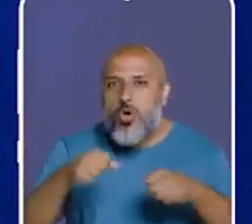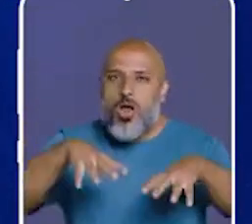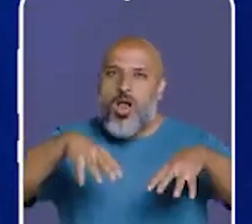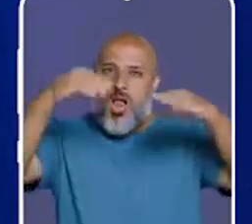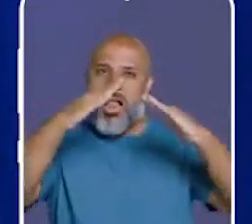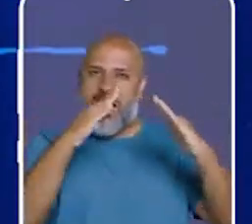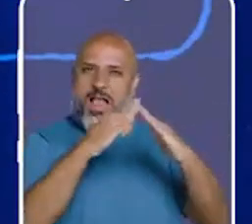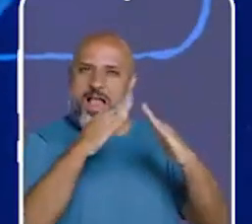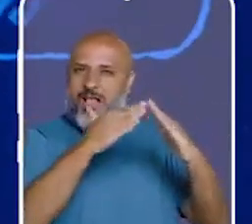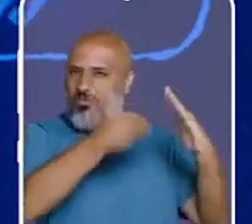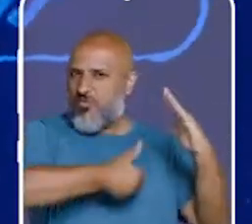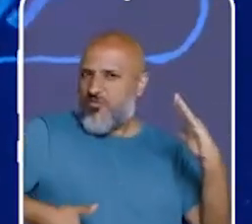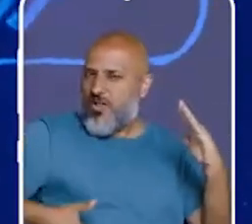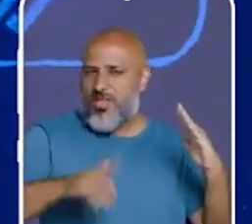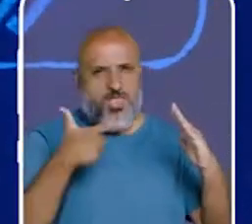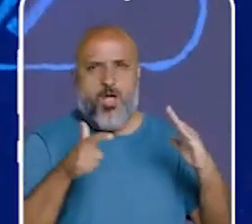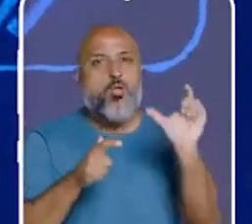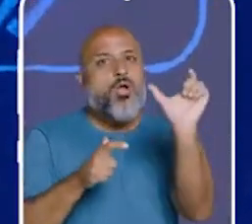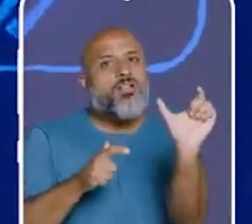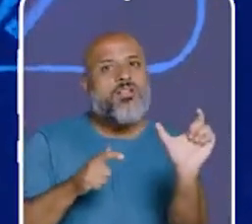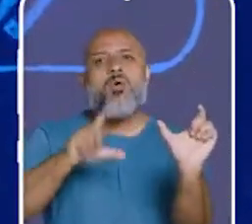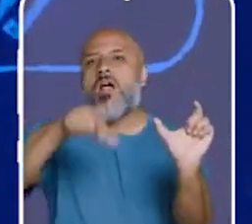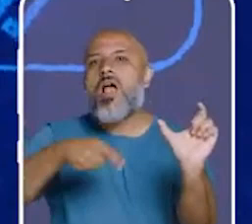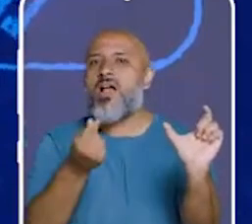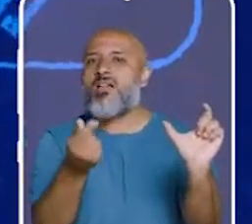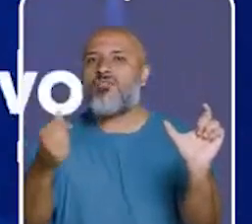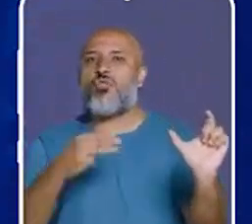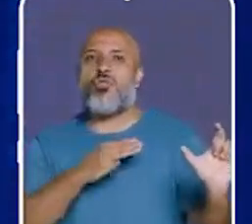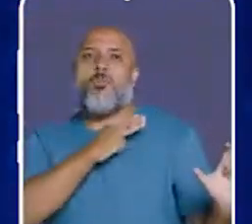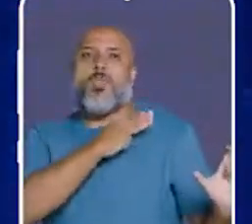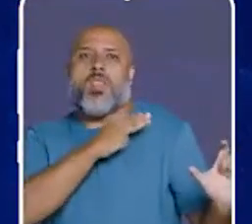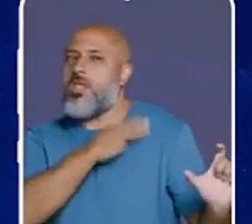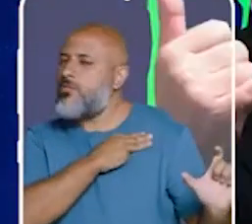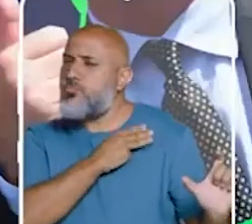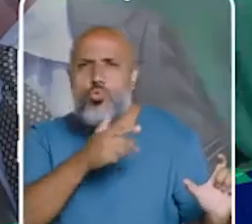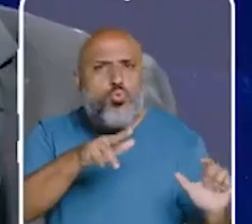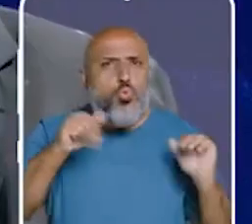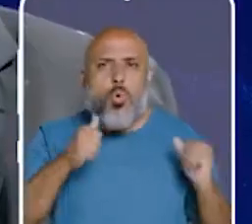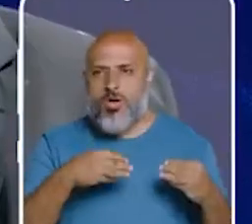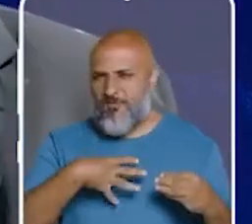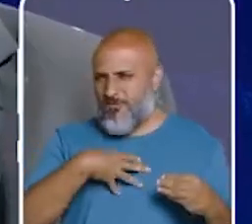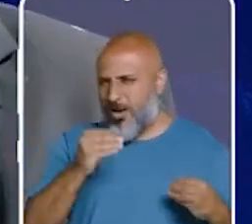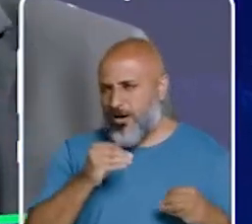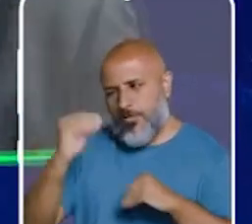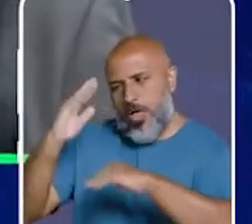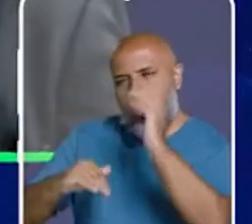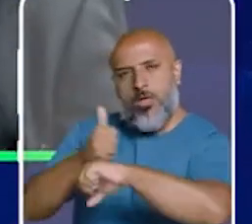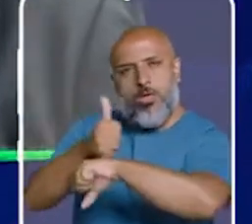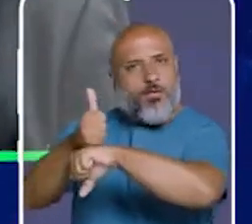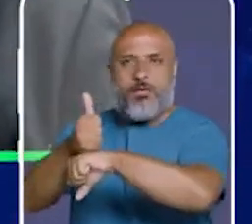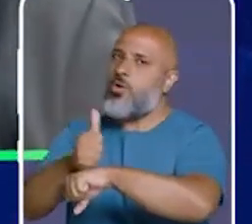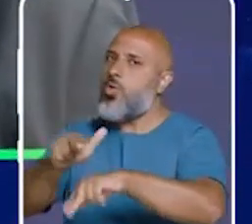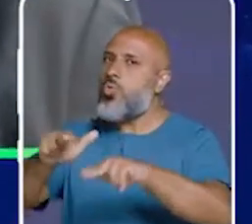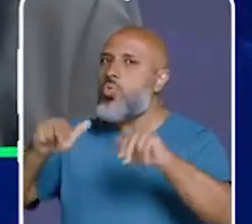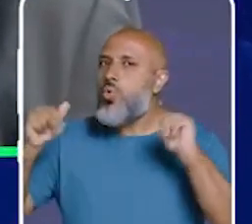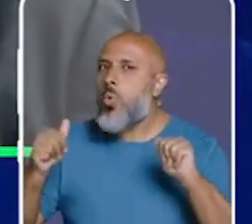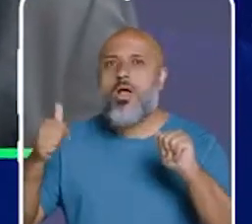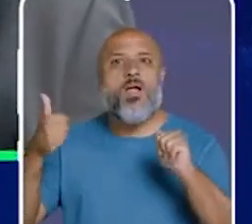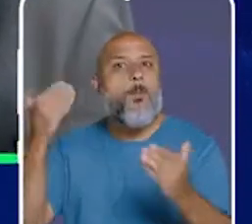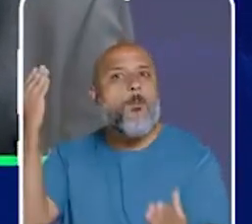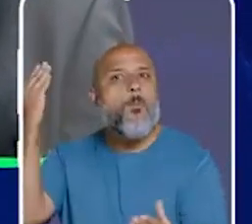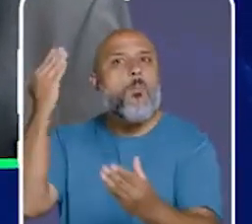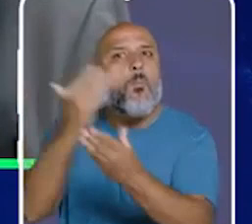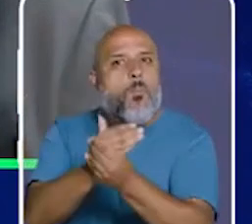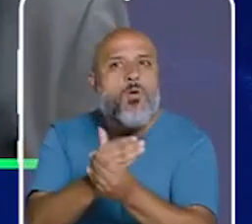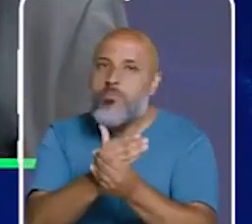em palácio de governo, nunca usou cartão corporativo de ministro, nunca empregou seus filhos em cargos públicos e nunca